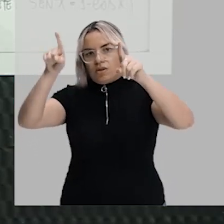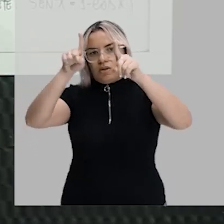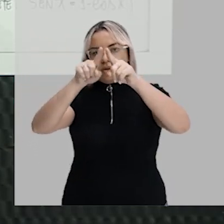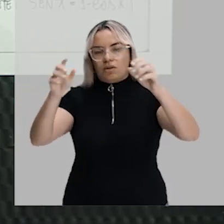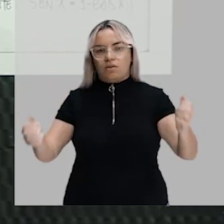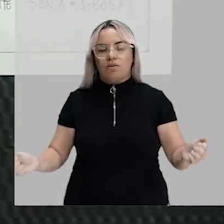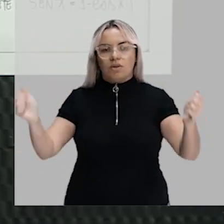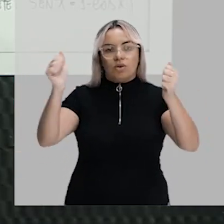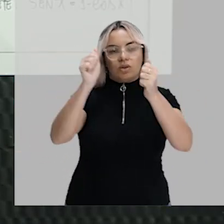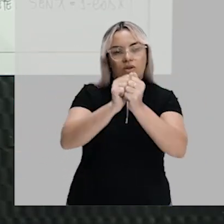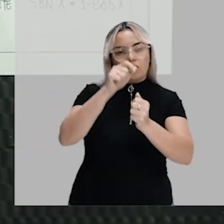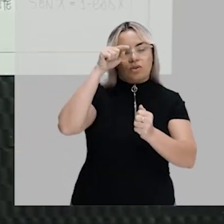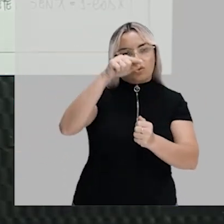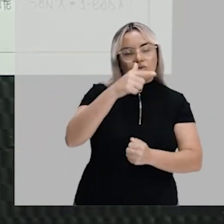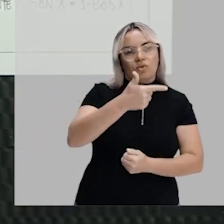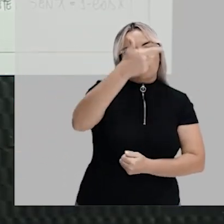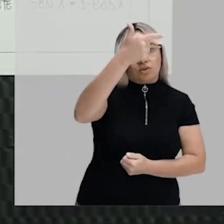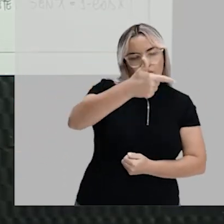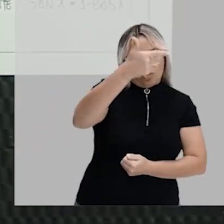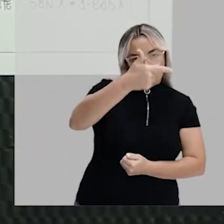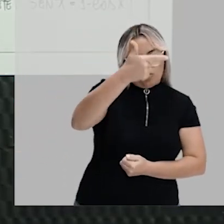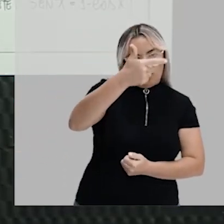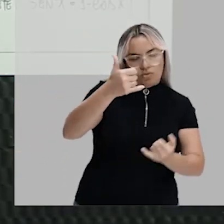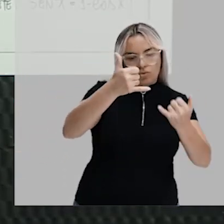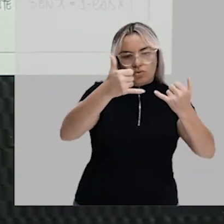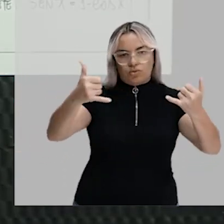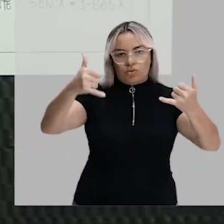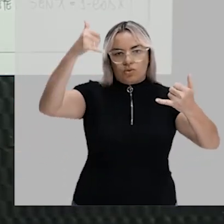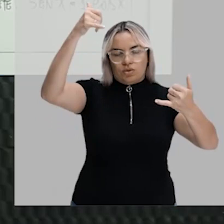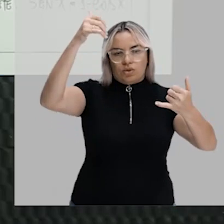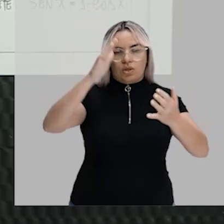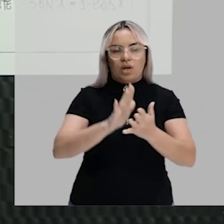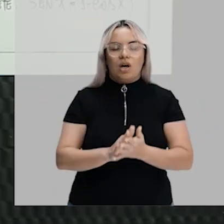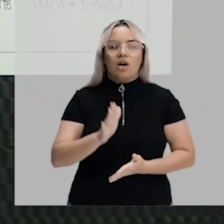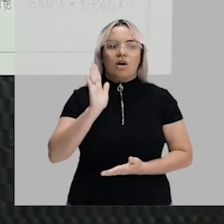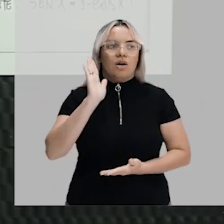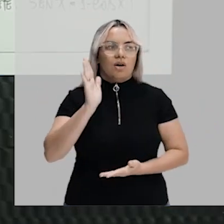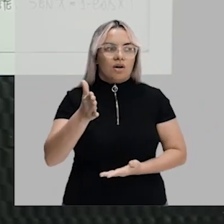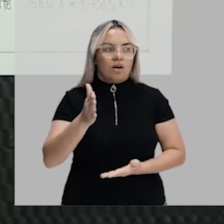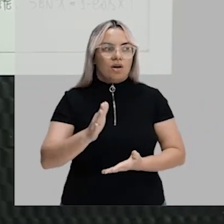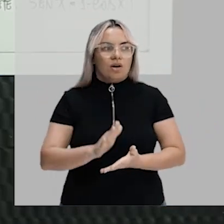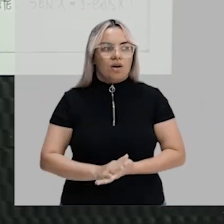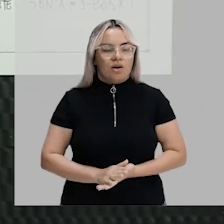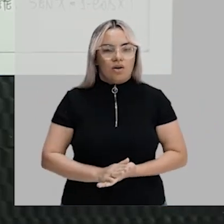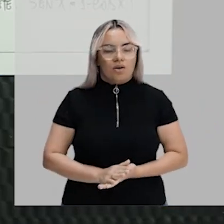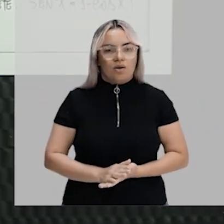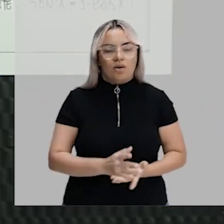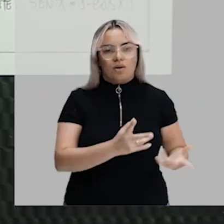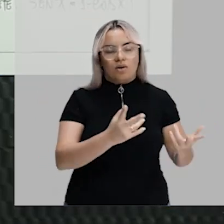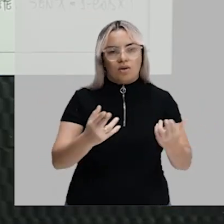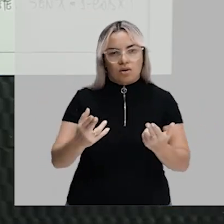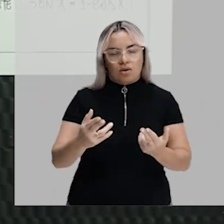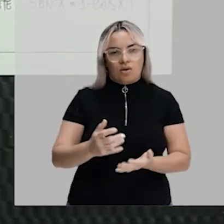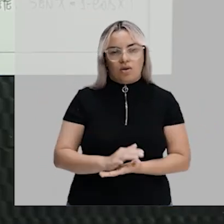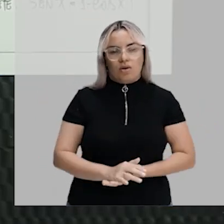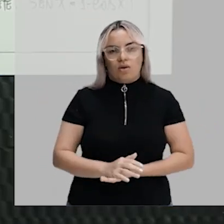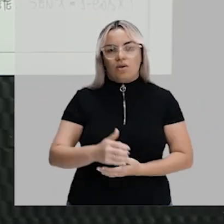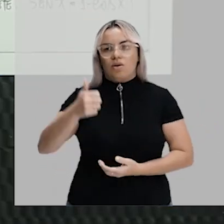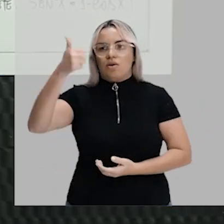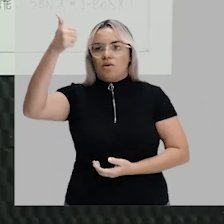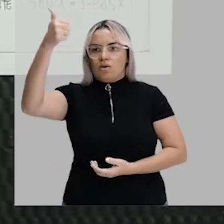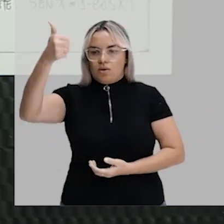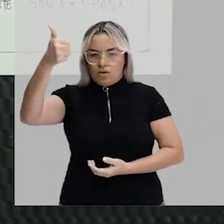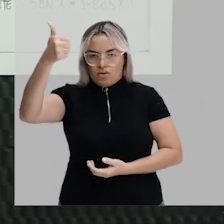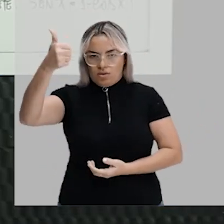cosseno os os arcos que vão ter mesmo valor de cosseno é do primeiro e do quarto